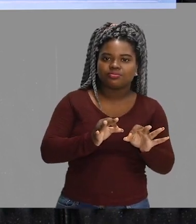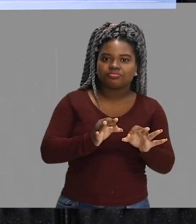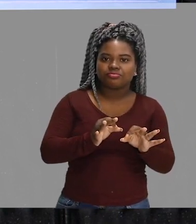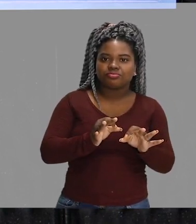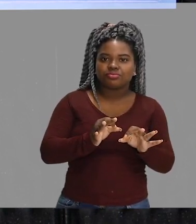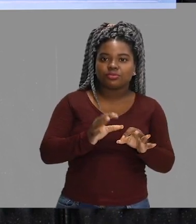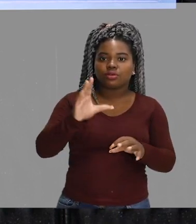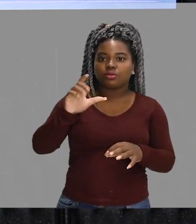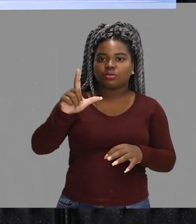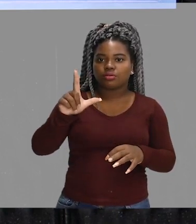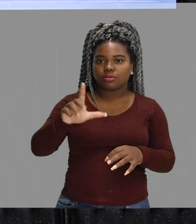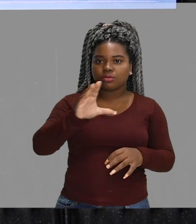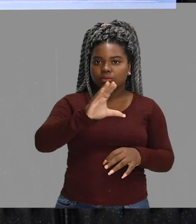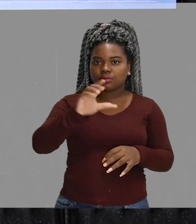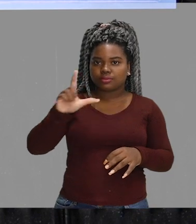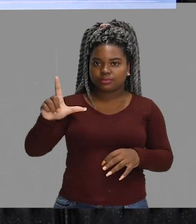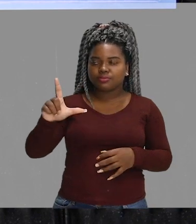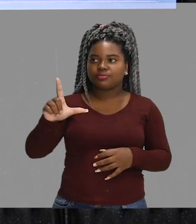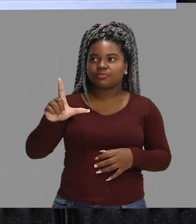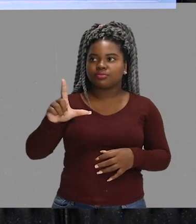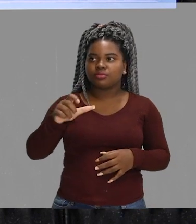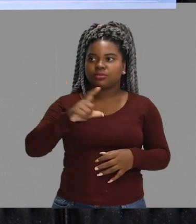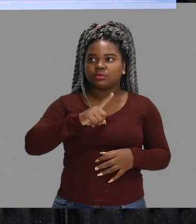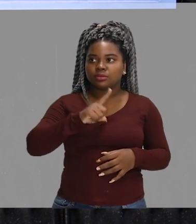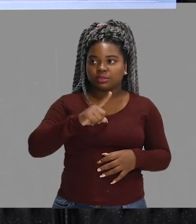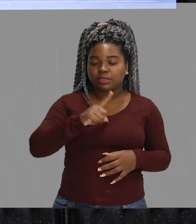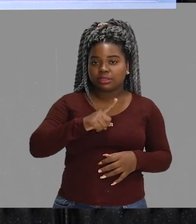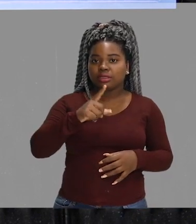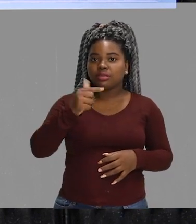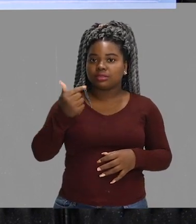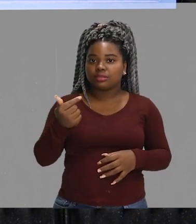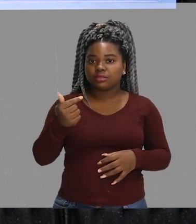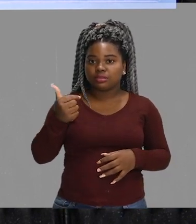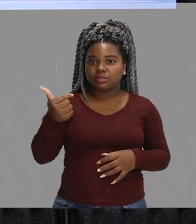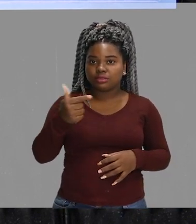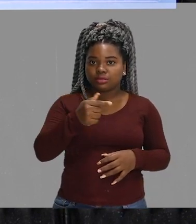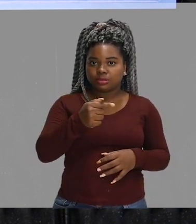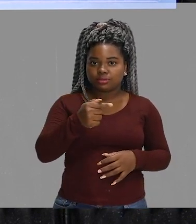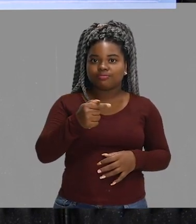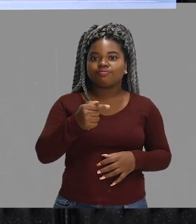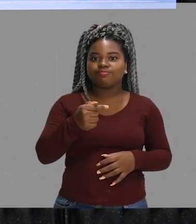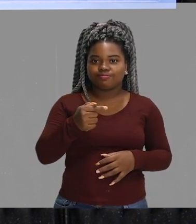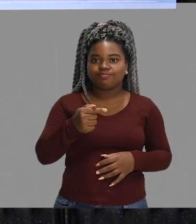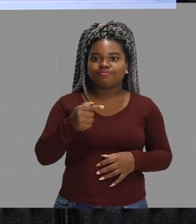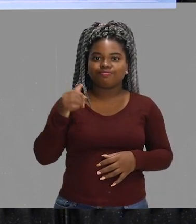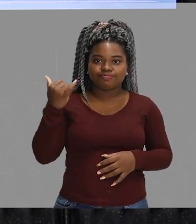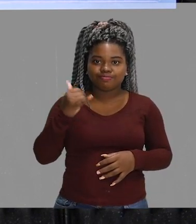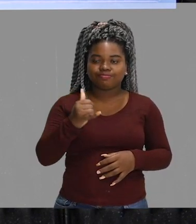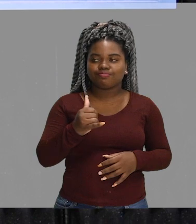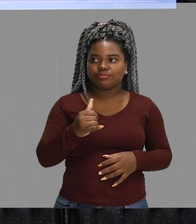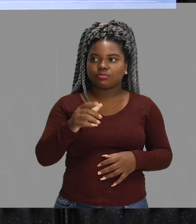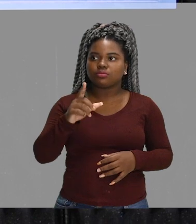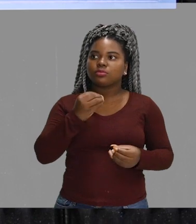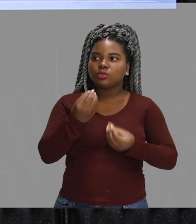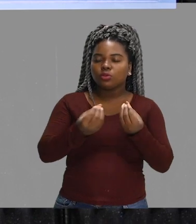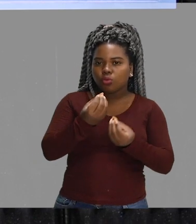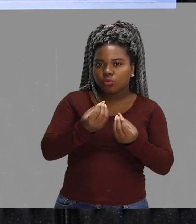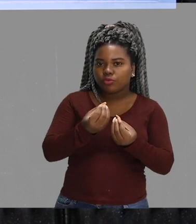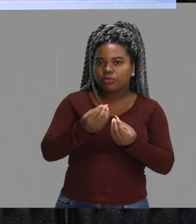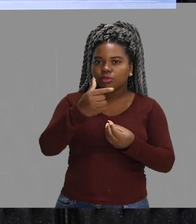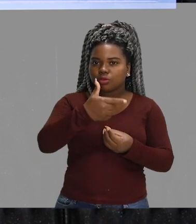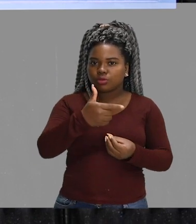cromo, 24 elétrons. Então, esse 24º elétron é um elétron de diferenciação, ou seja, que